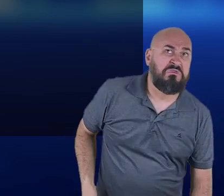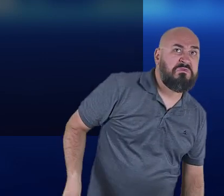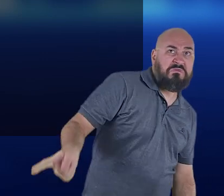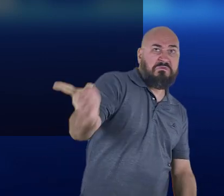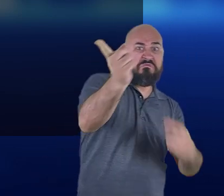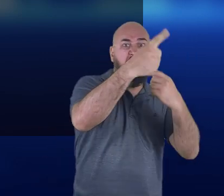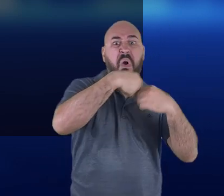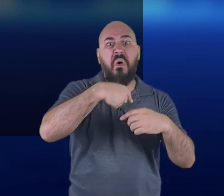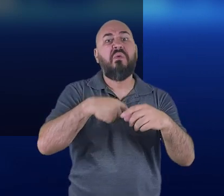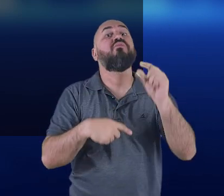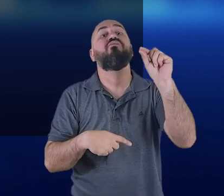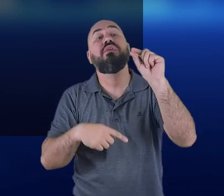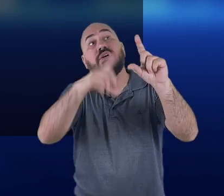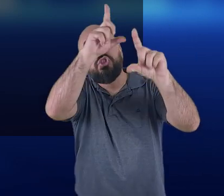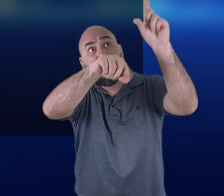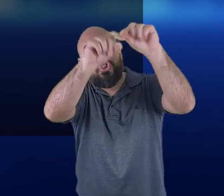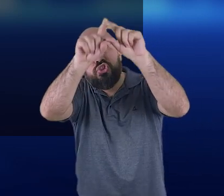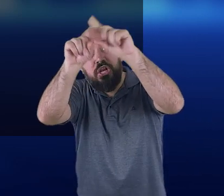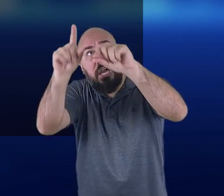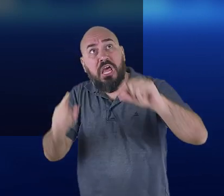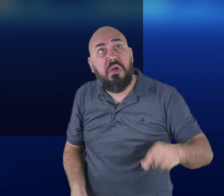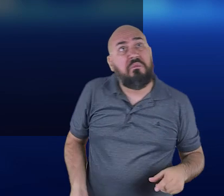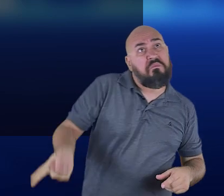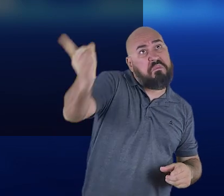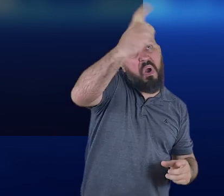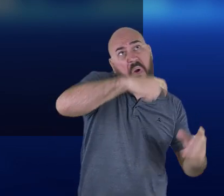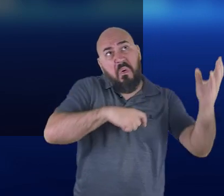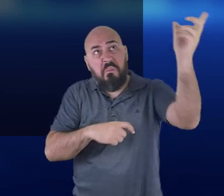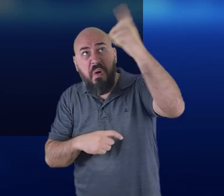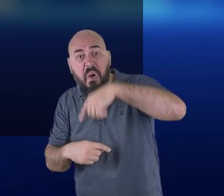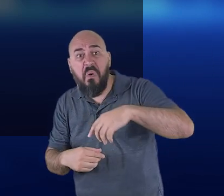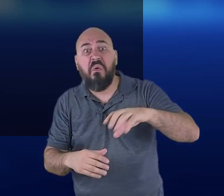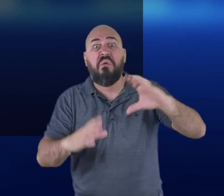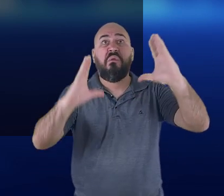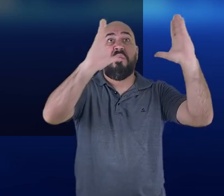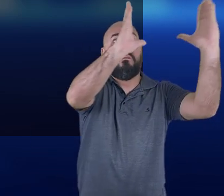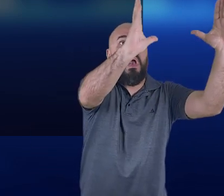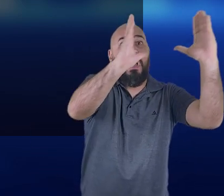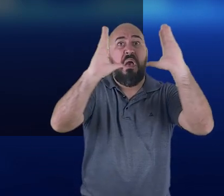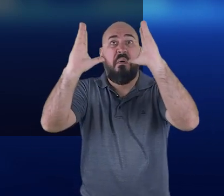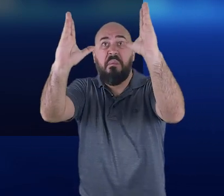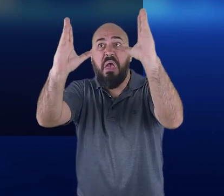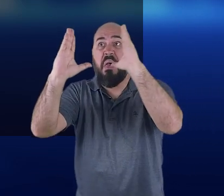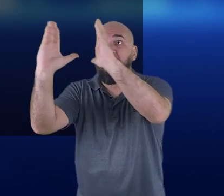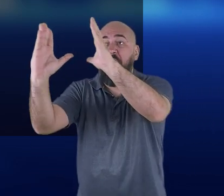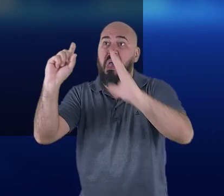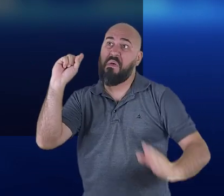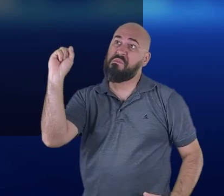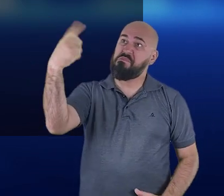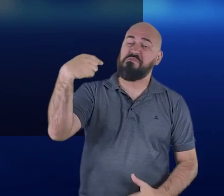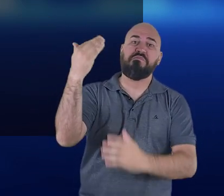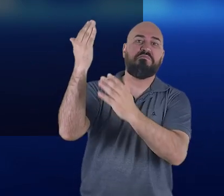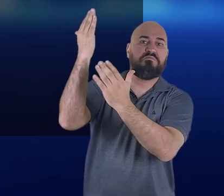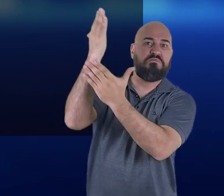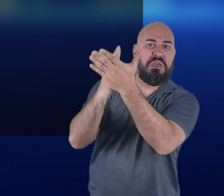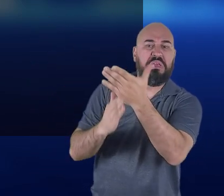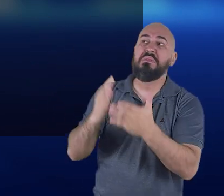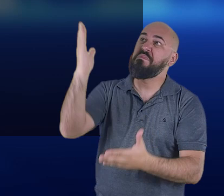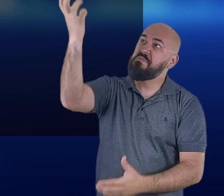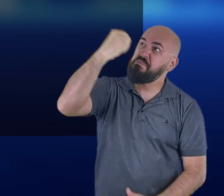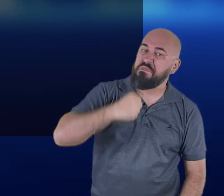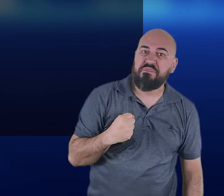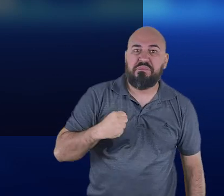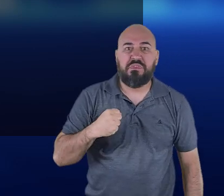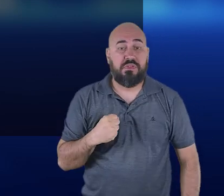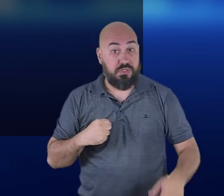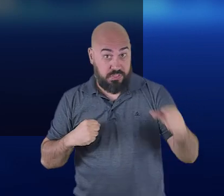do céu, as quais lançou para a terra, e o dragão se deteve em frente da mulher, que estava para dar à luz, a fim